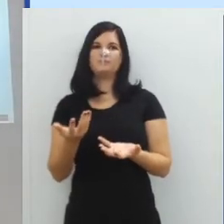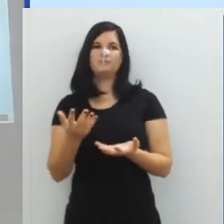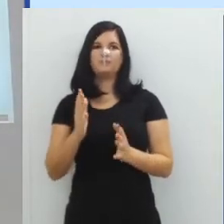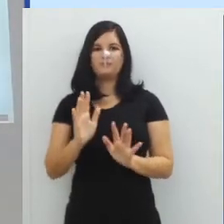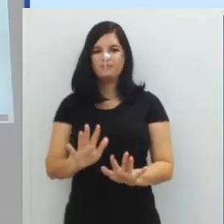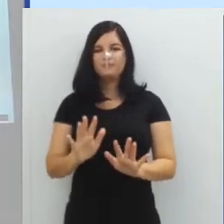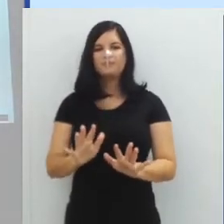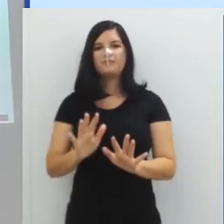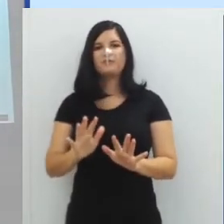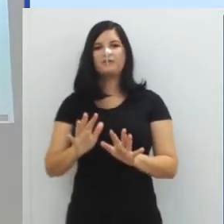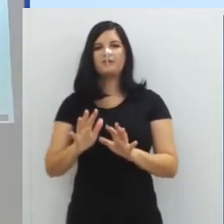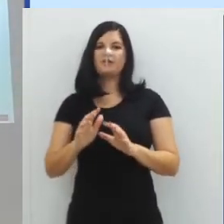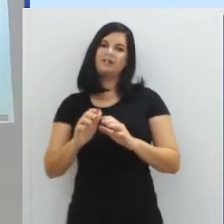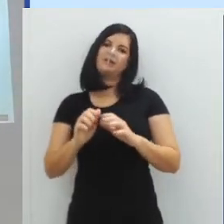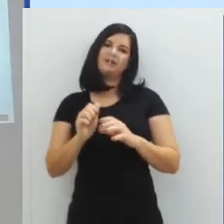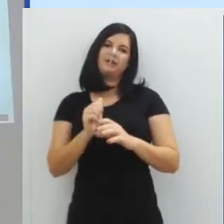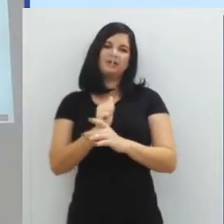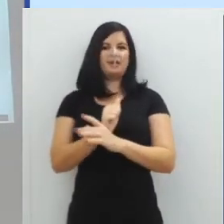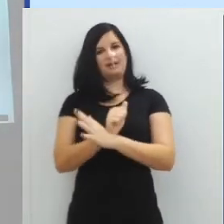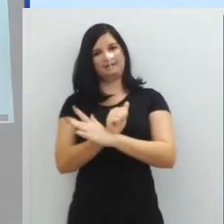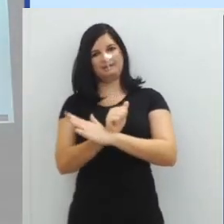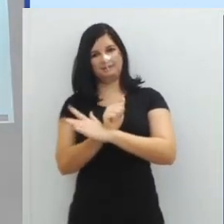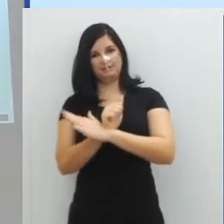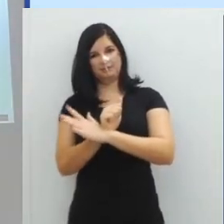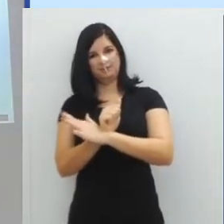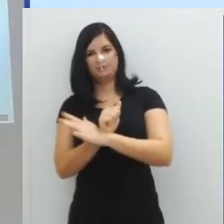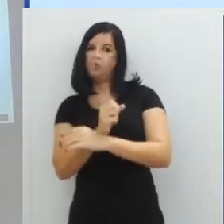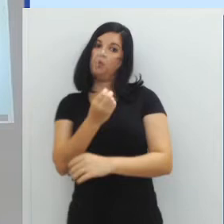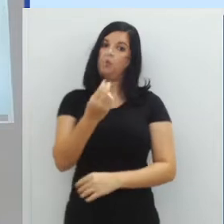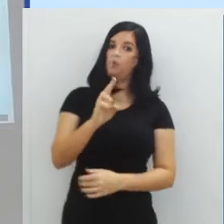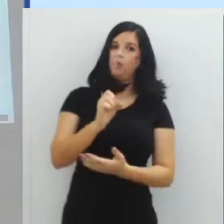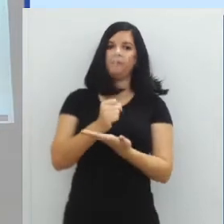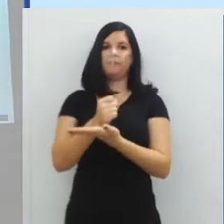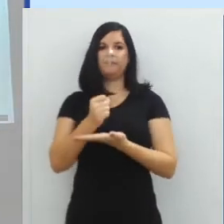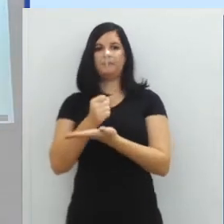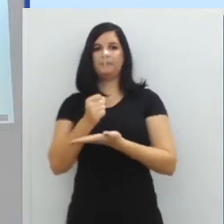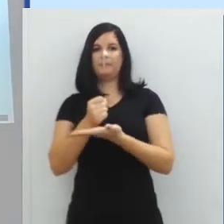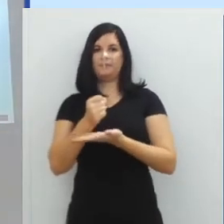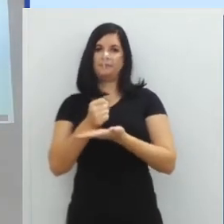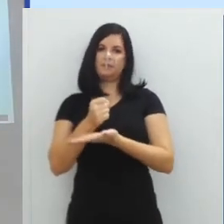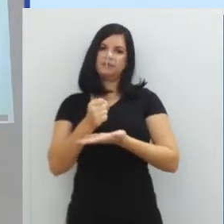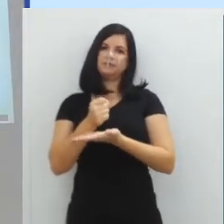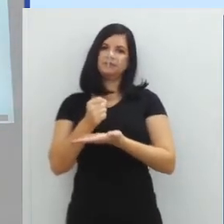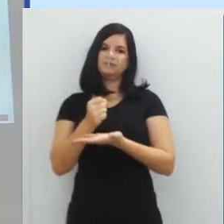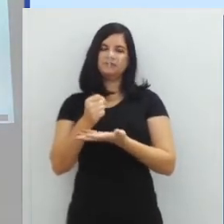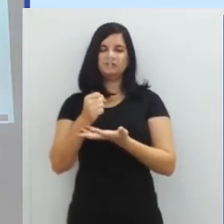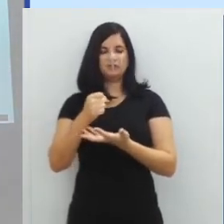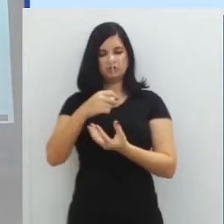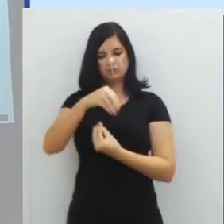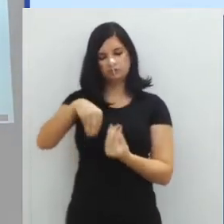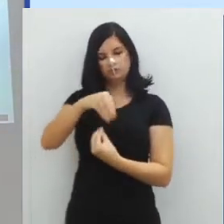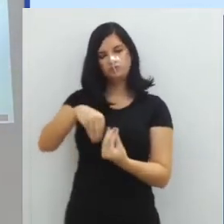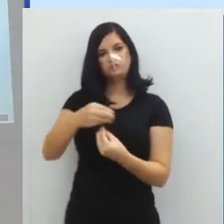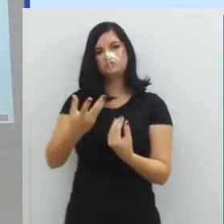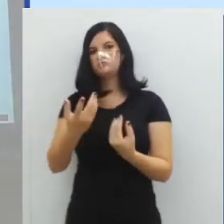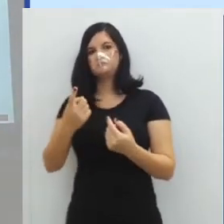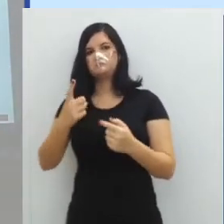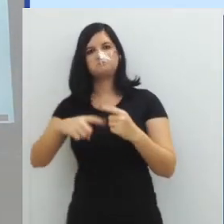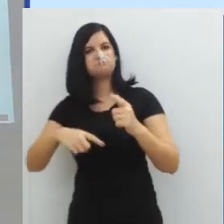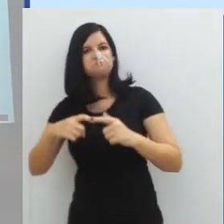a questão da acidez ou basicidade de uma substância, de um